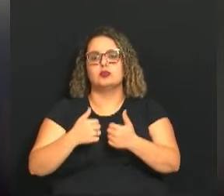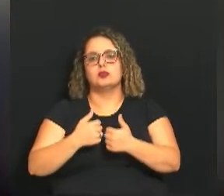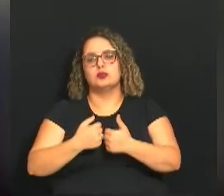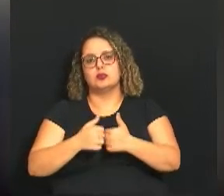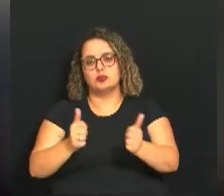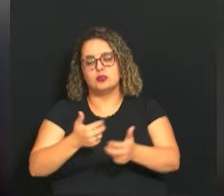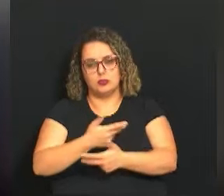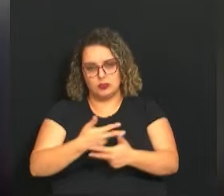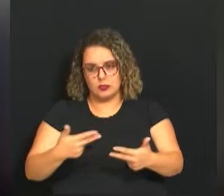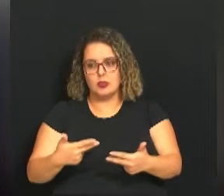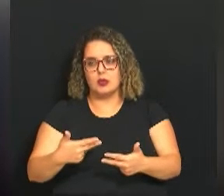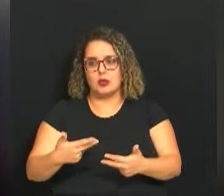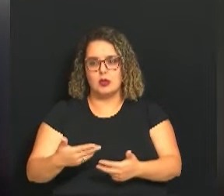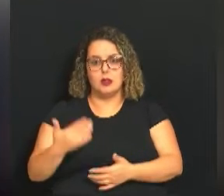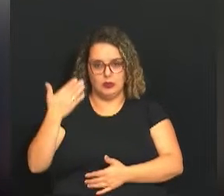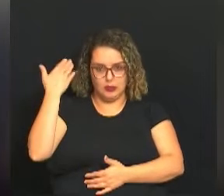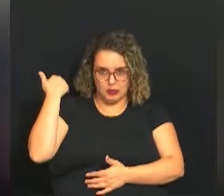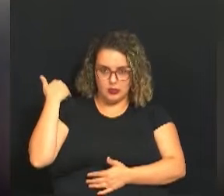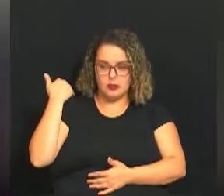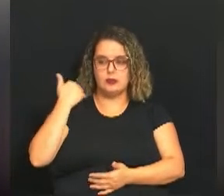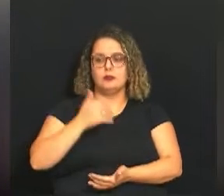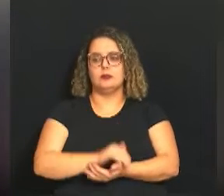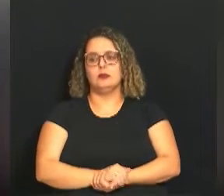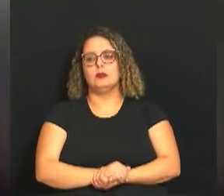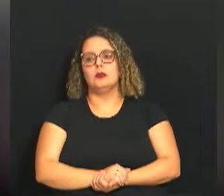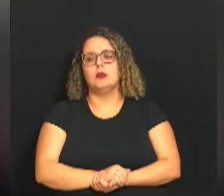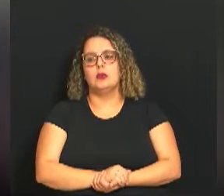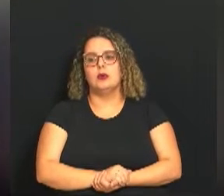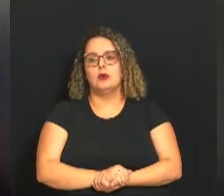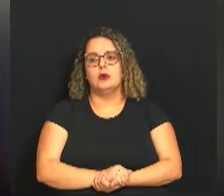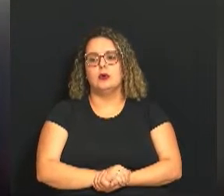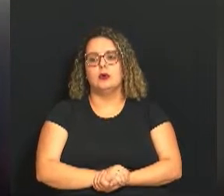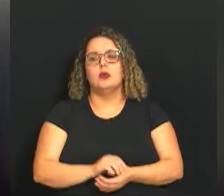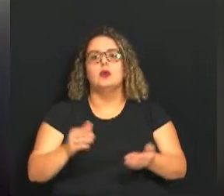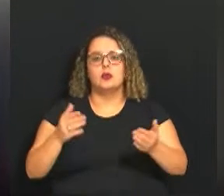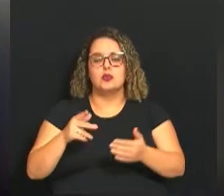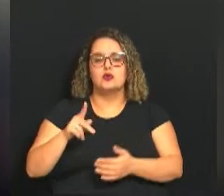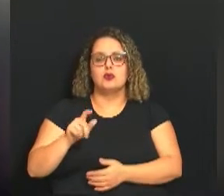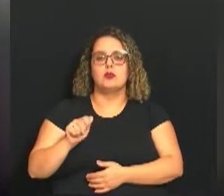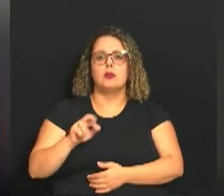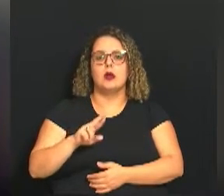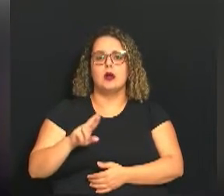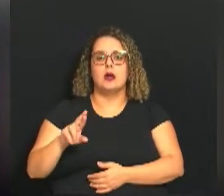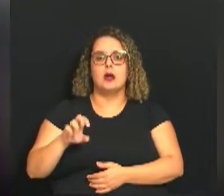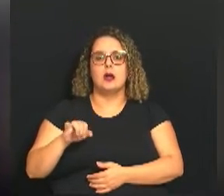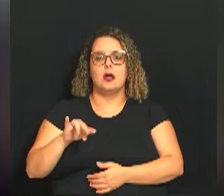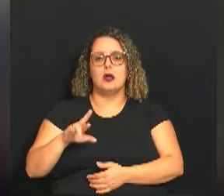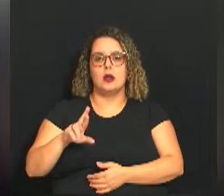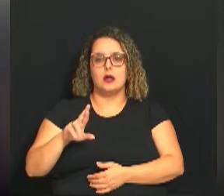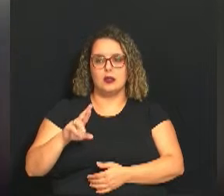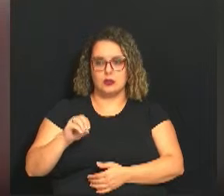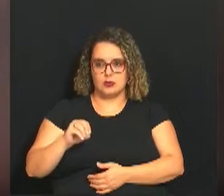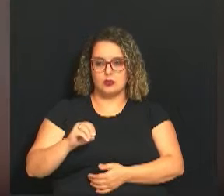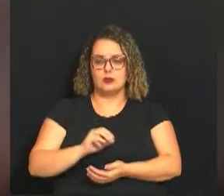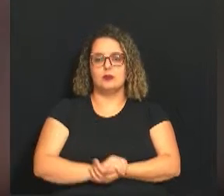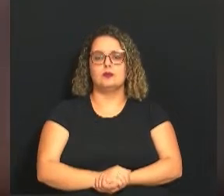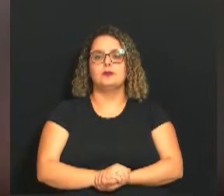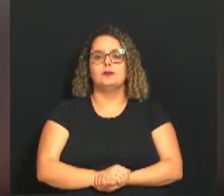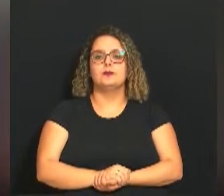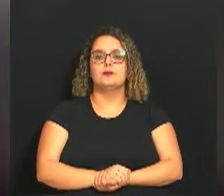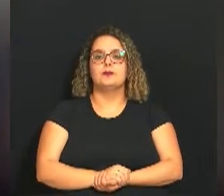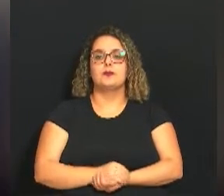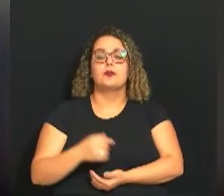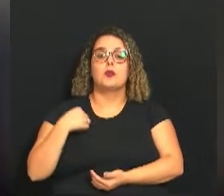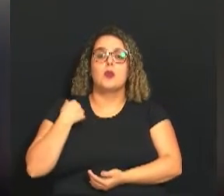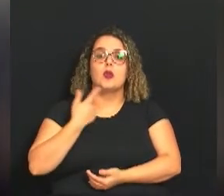secretário de Transportes na época, e hoje o Barreiro ocupando outra pasta, foi que nós dividimos